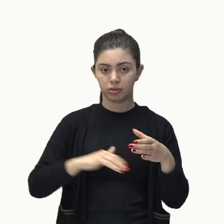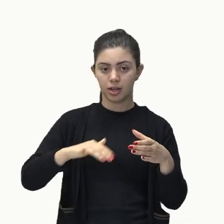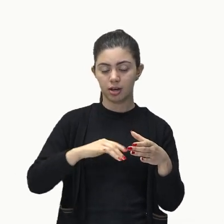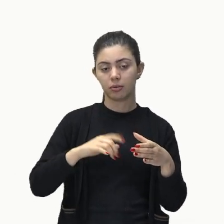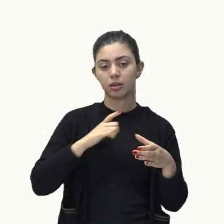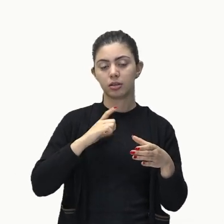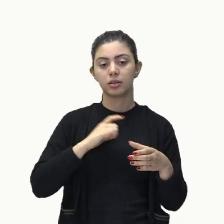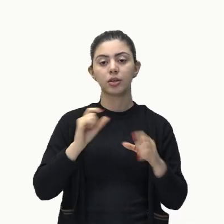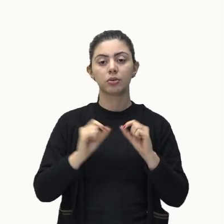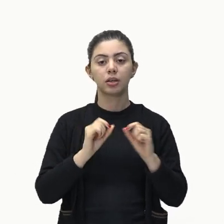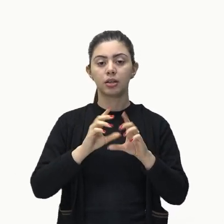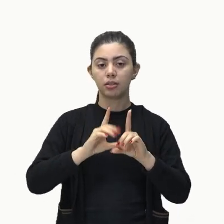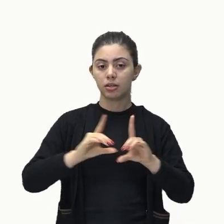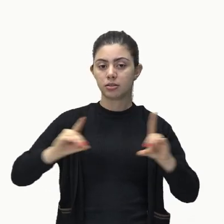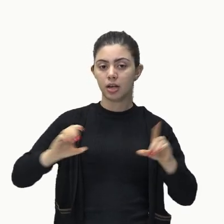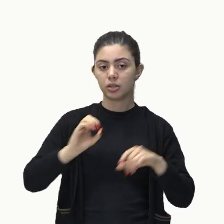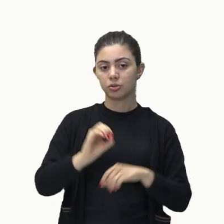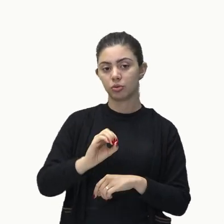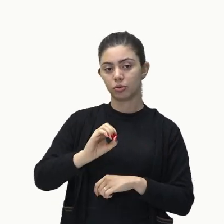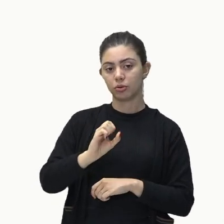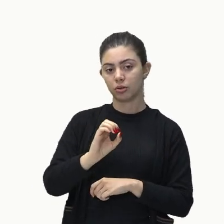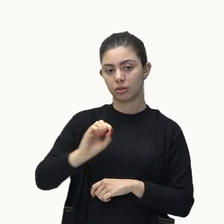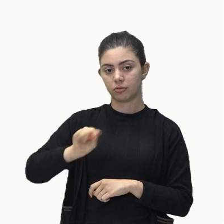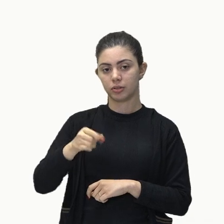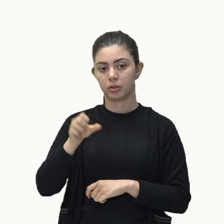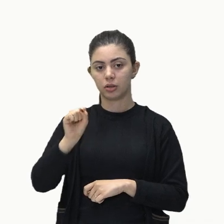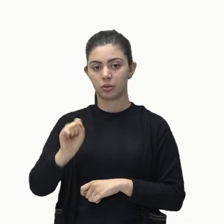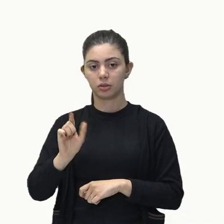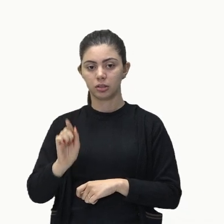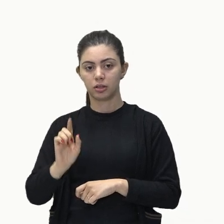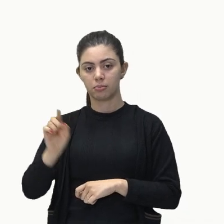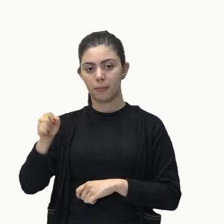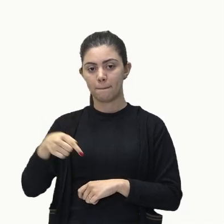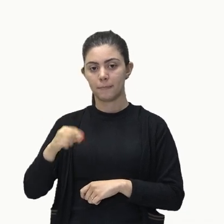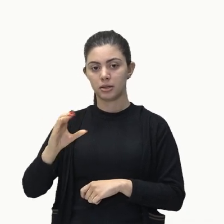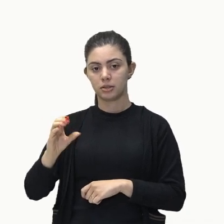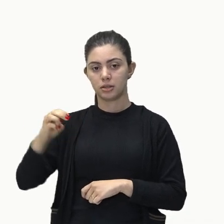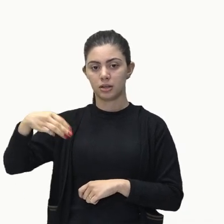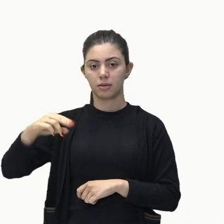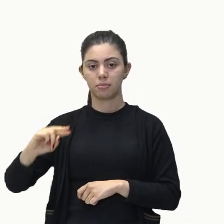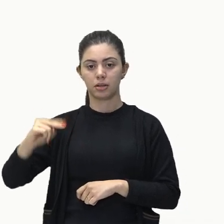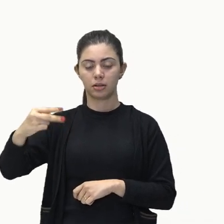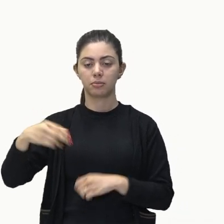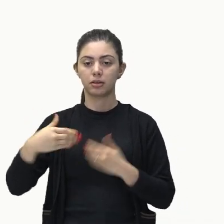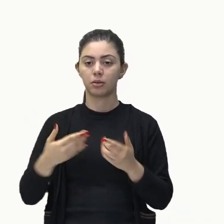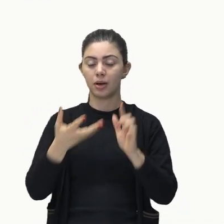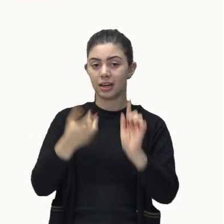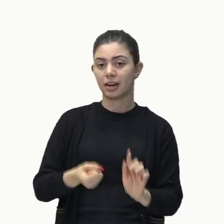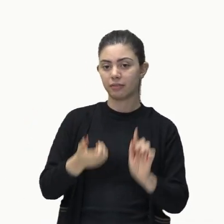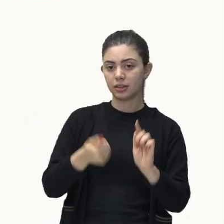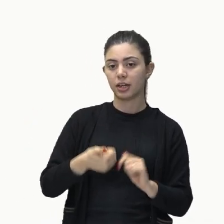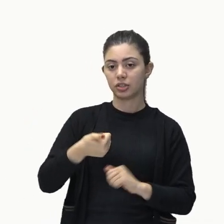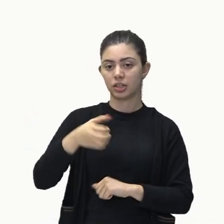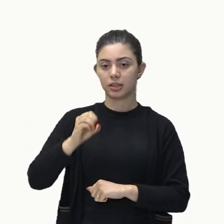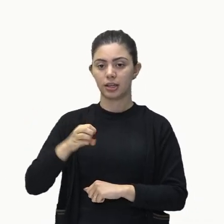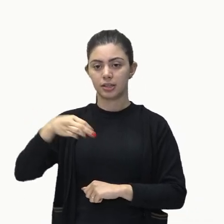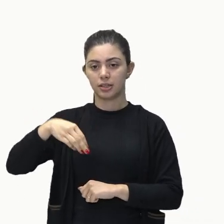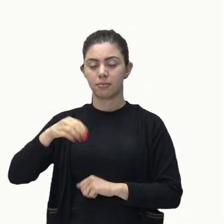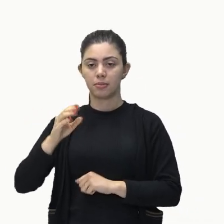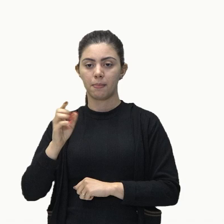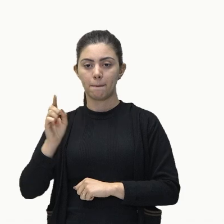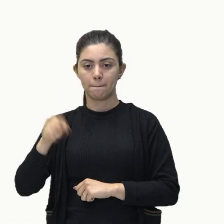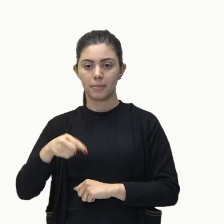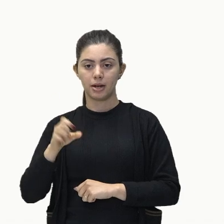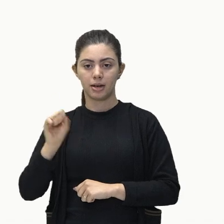8 gramas por centímetro cúbico, em um local onde a gravidade é 10 metros por segundo ao quadrado. Então, a gente